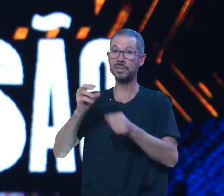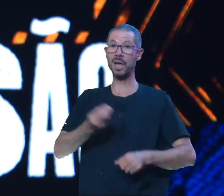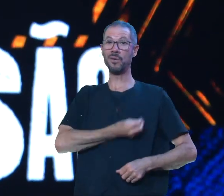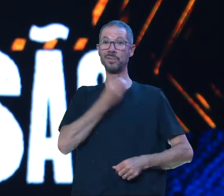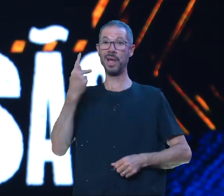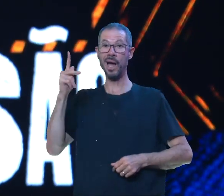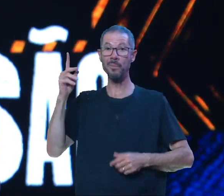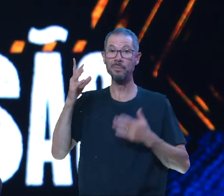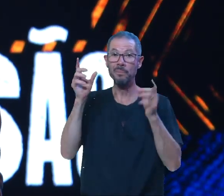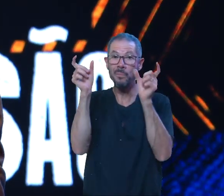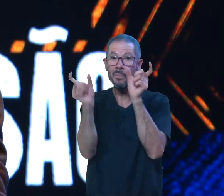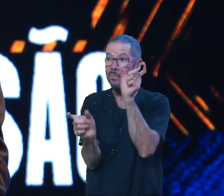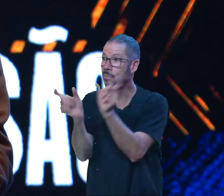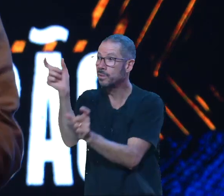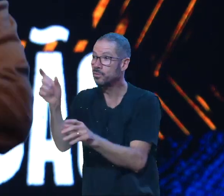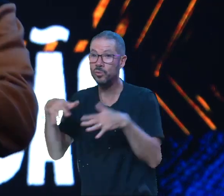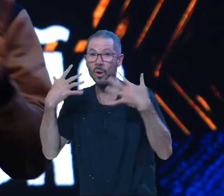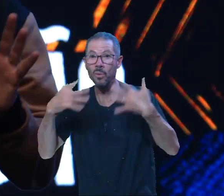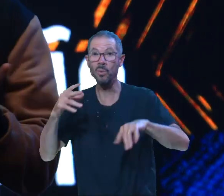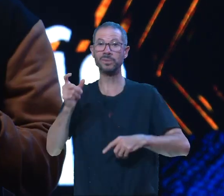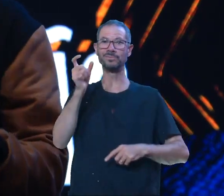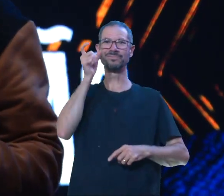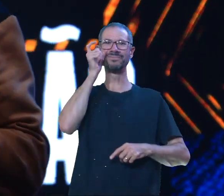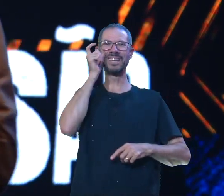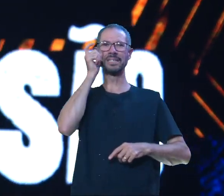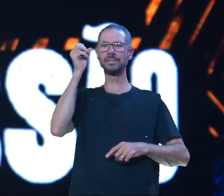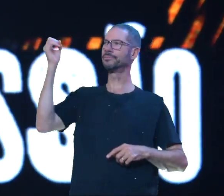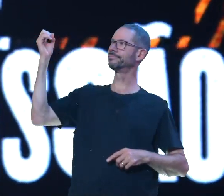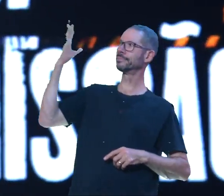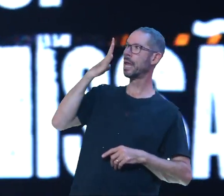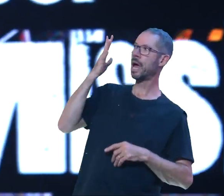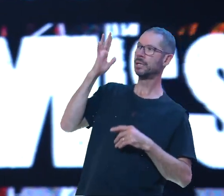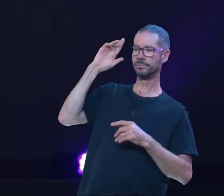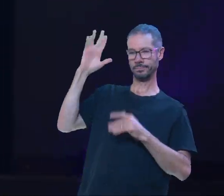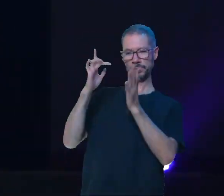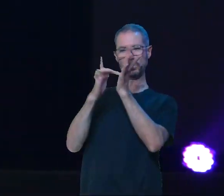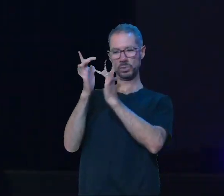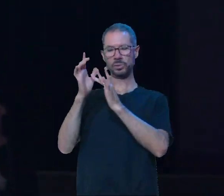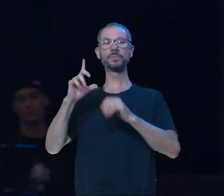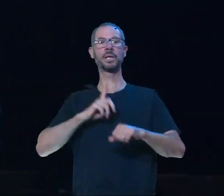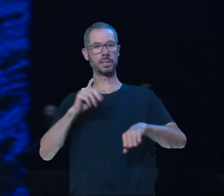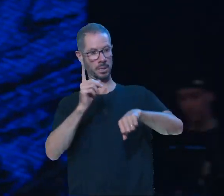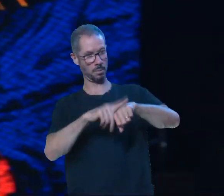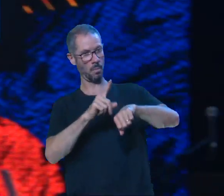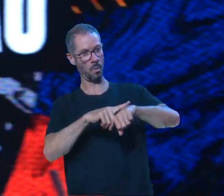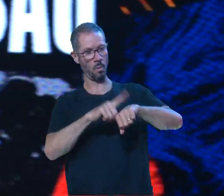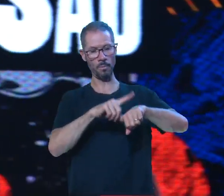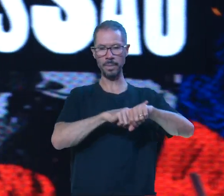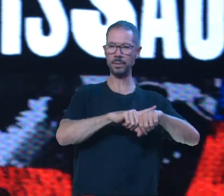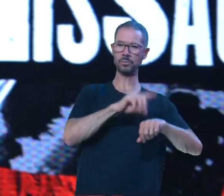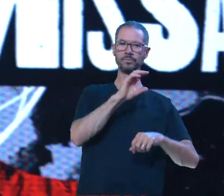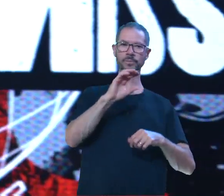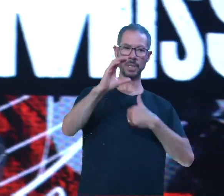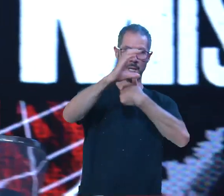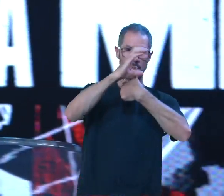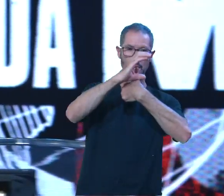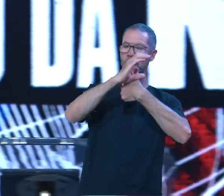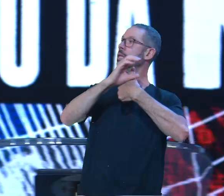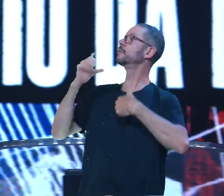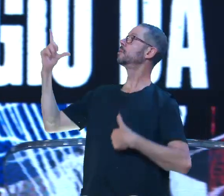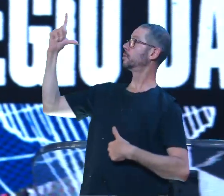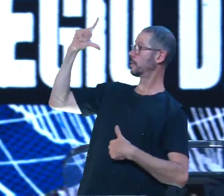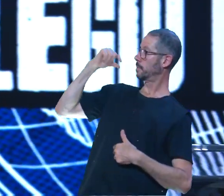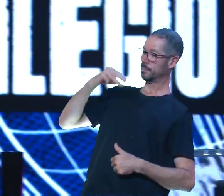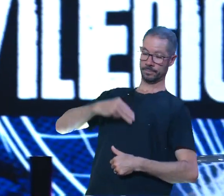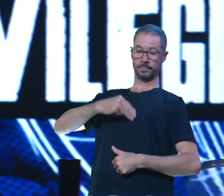pessoa? E é tão interessante na graça do Senhor Jesus, porque existem momentos na caminhada do cristão, em meio ao chamado e ao